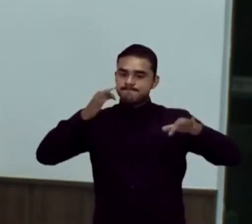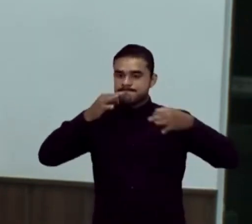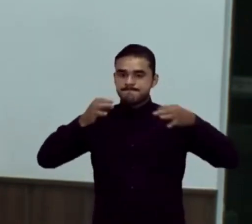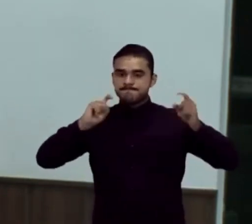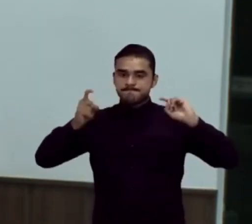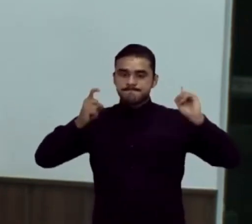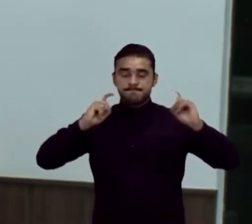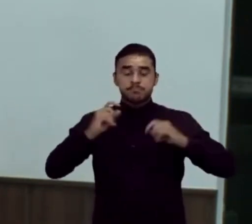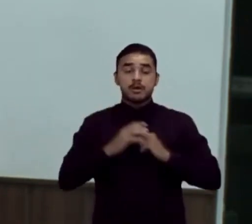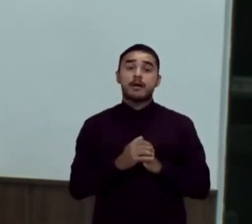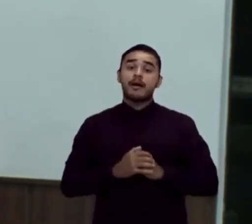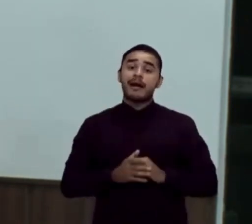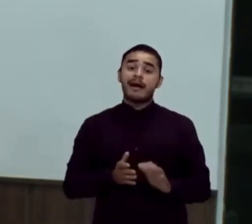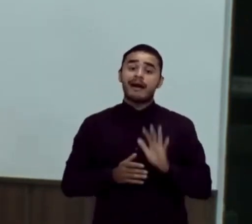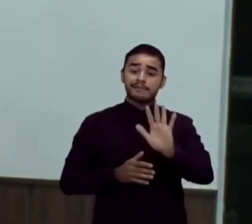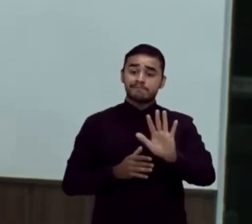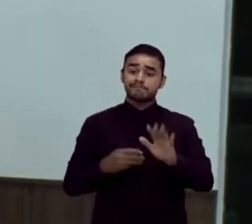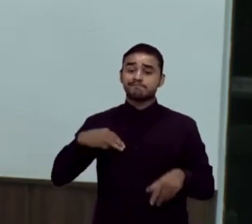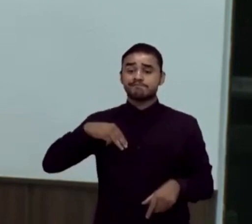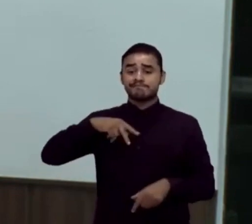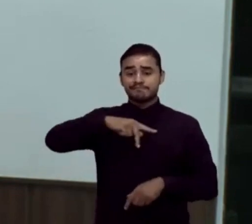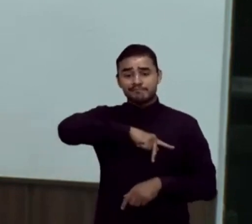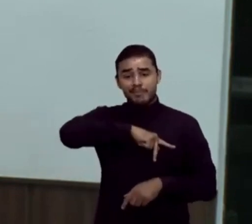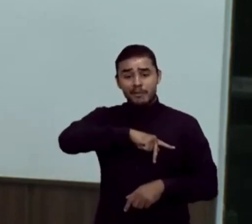recomendação do Ministério Público pela